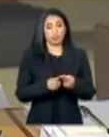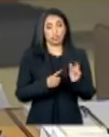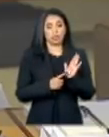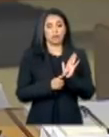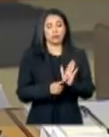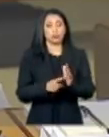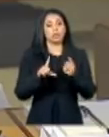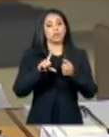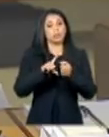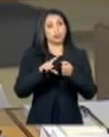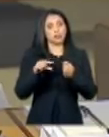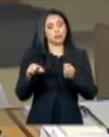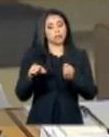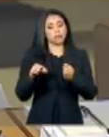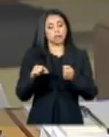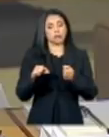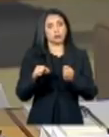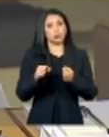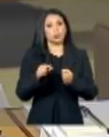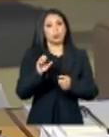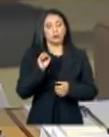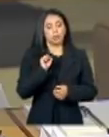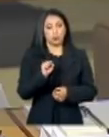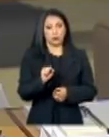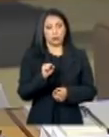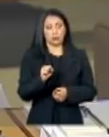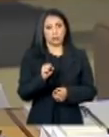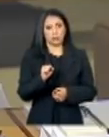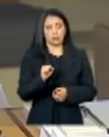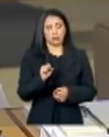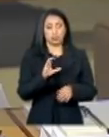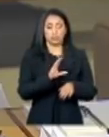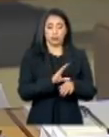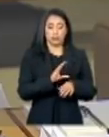8º do ato das disposições constitucionais transitórias